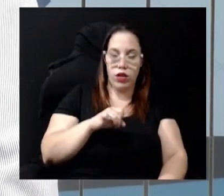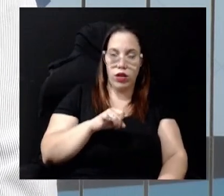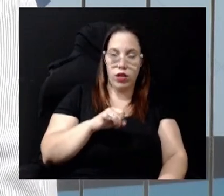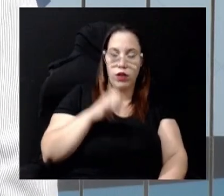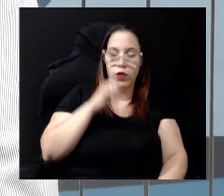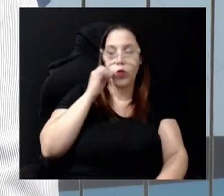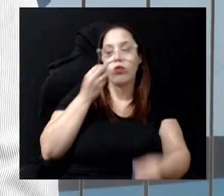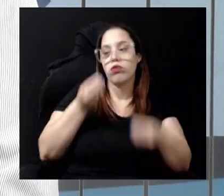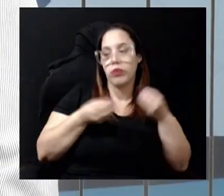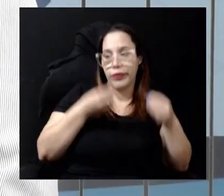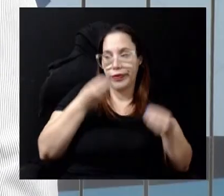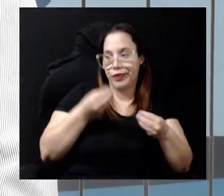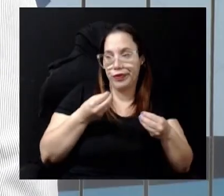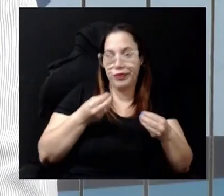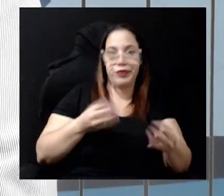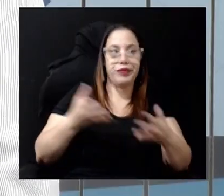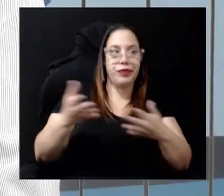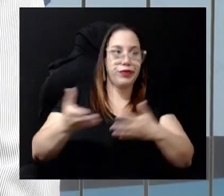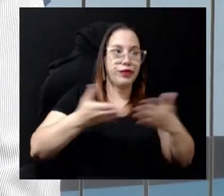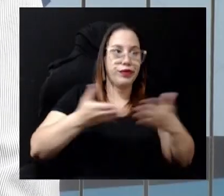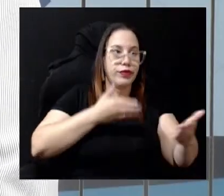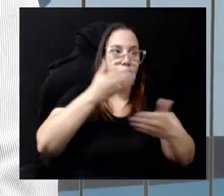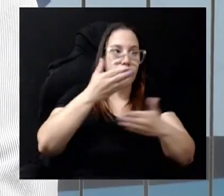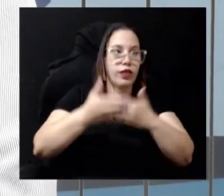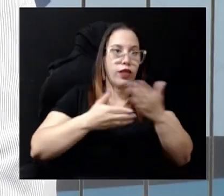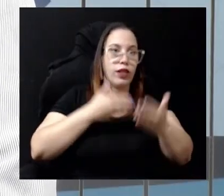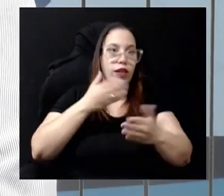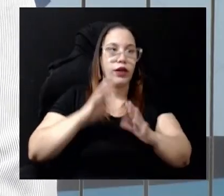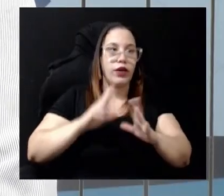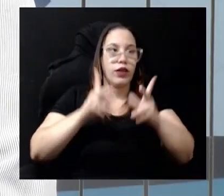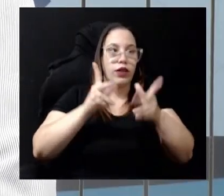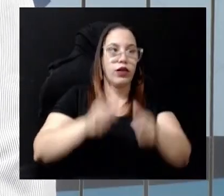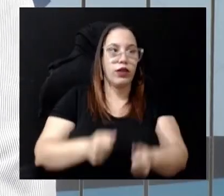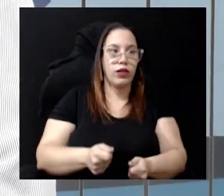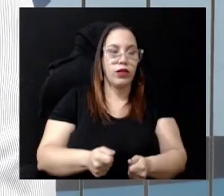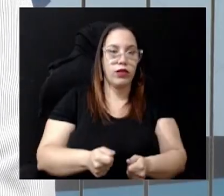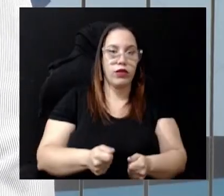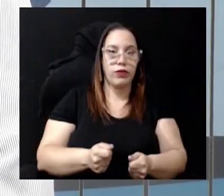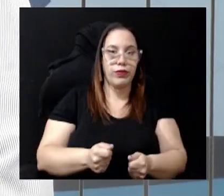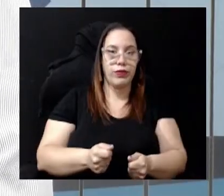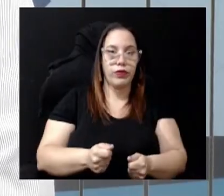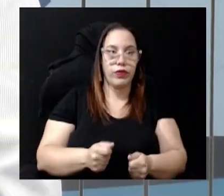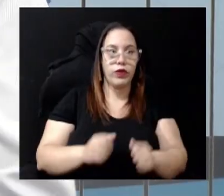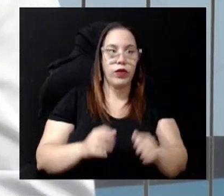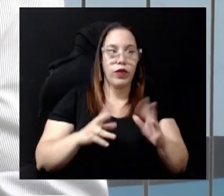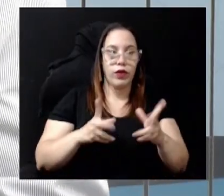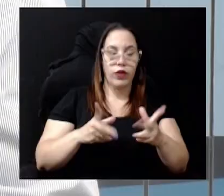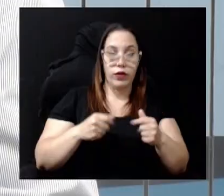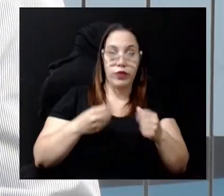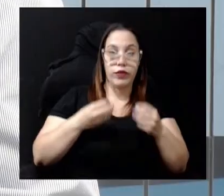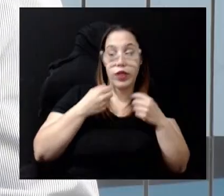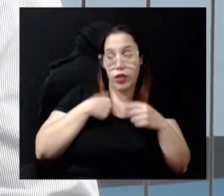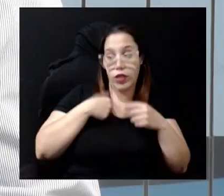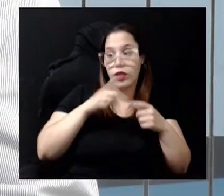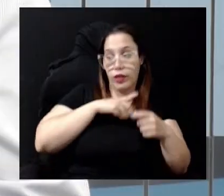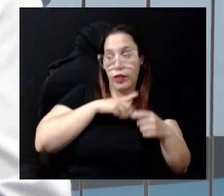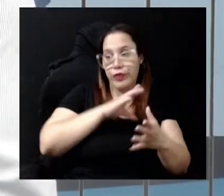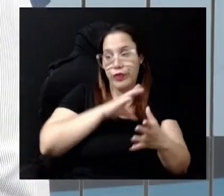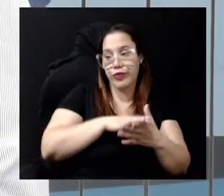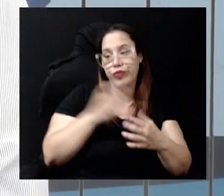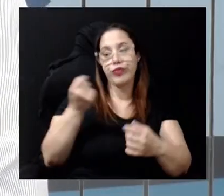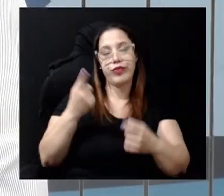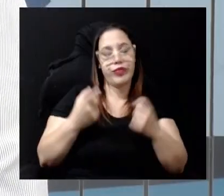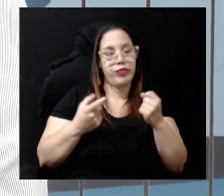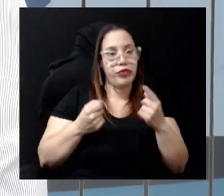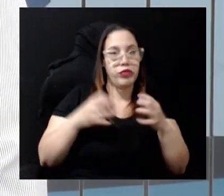está contribuindo, tendo em vista, sobretudo, essas condições de clima tão desfavoráveis que a gente está tendo. Em alguns momentos muita chuva, em outros